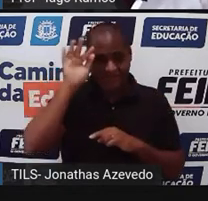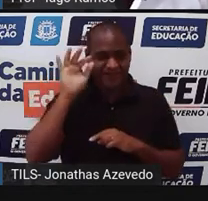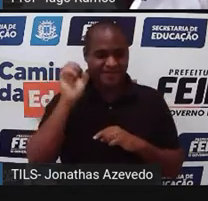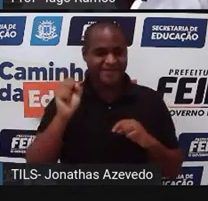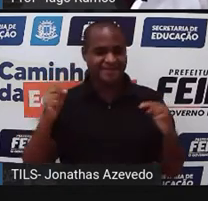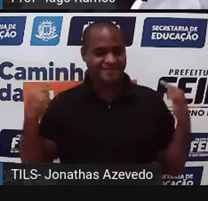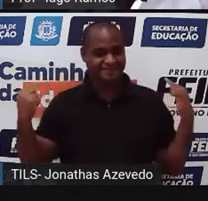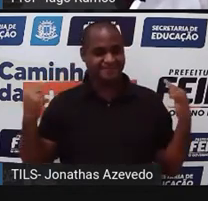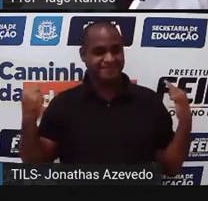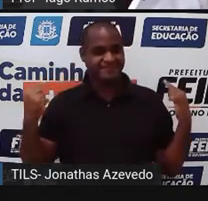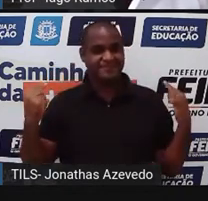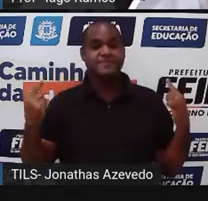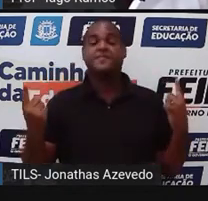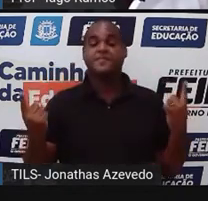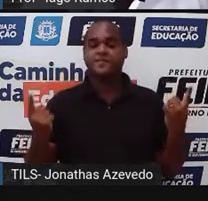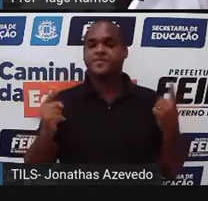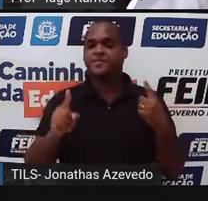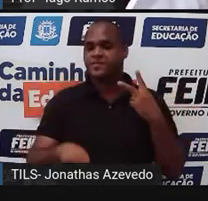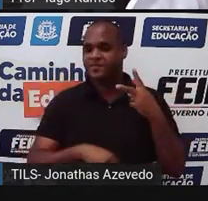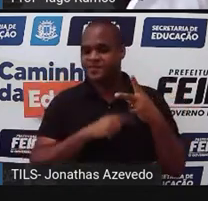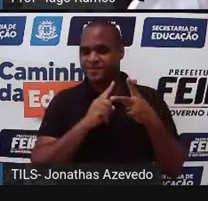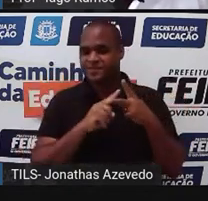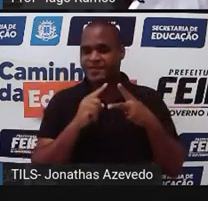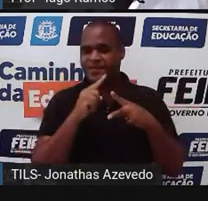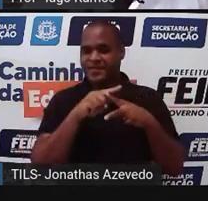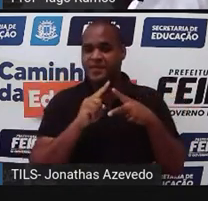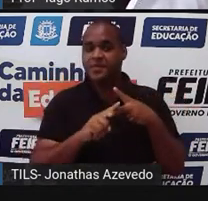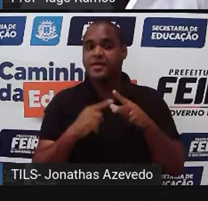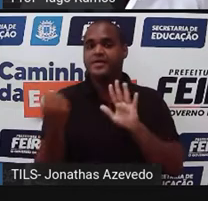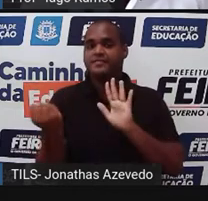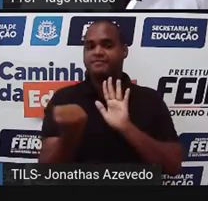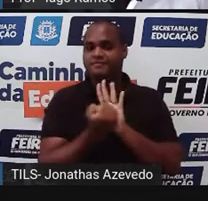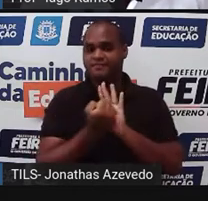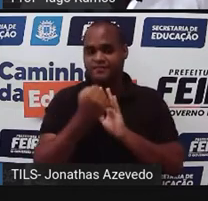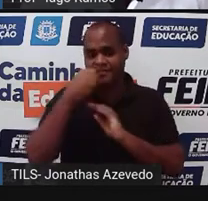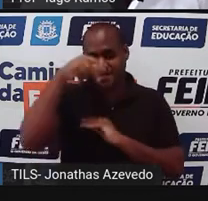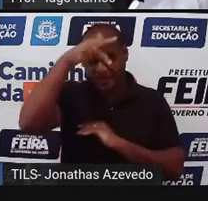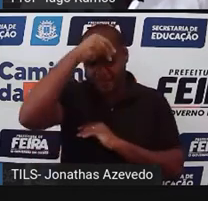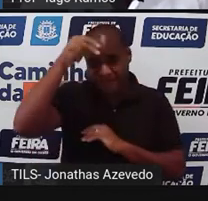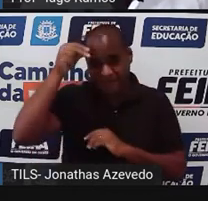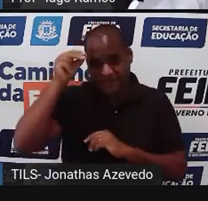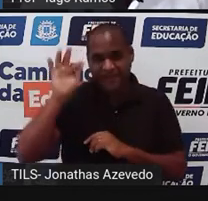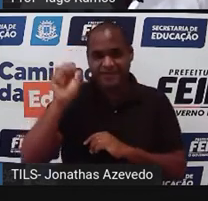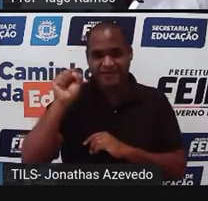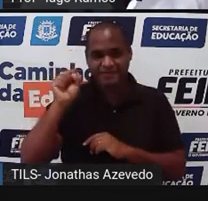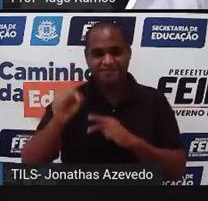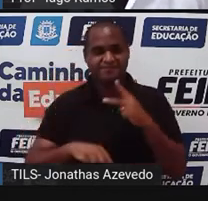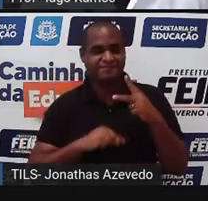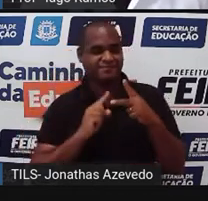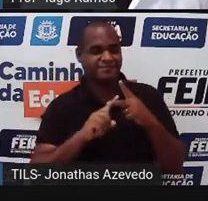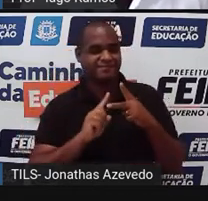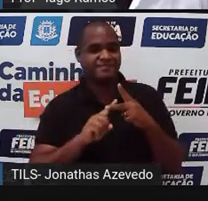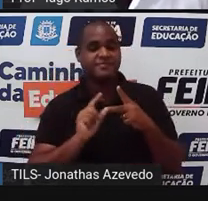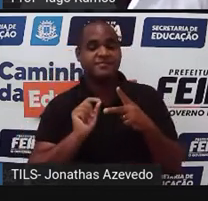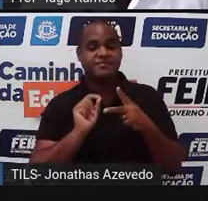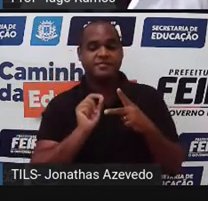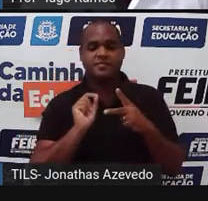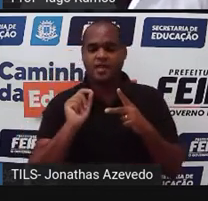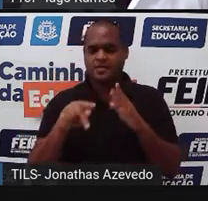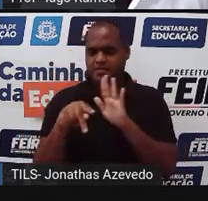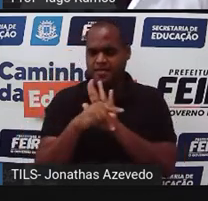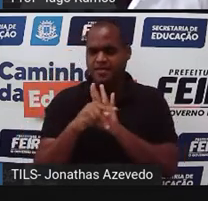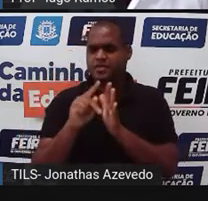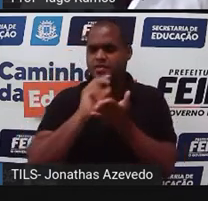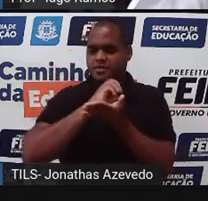de Feira de Santana que tem as logomarcas da Prefeitura Municipal de Feira de Santana e da própria